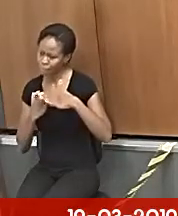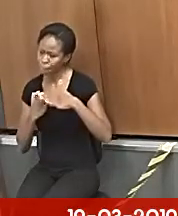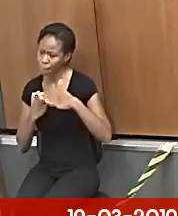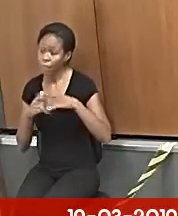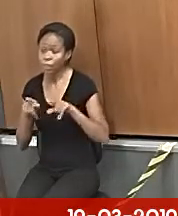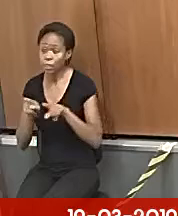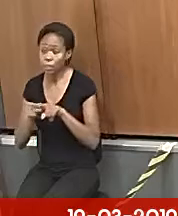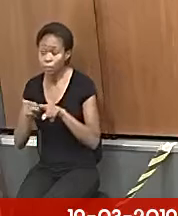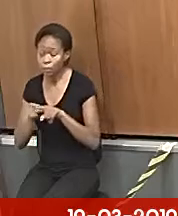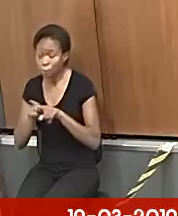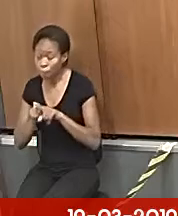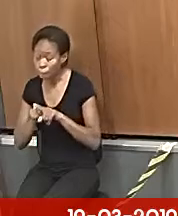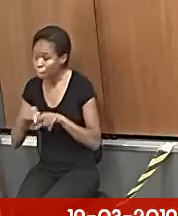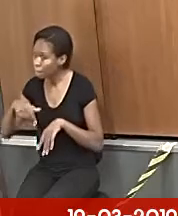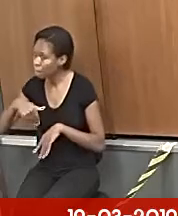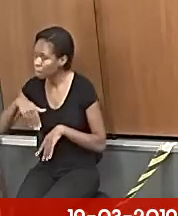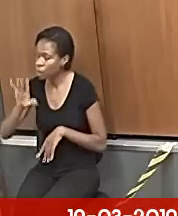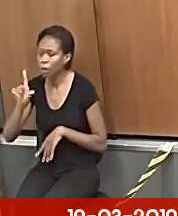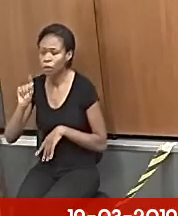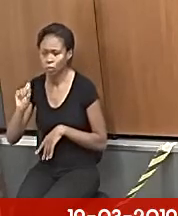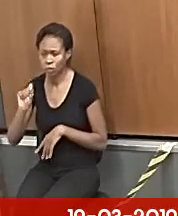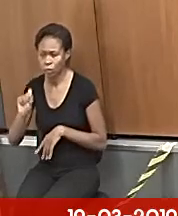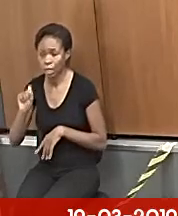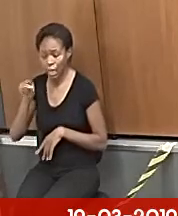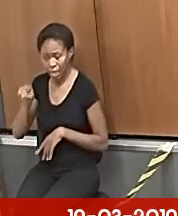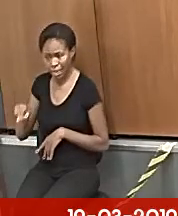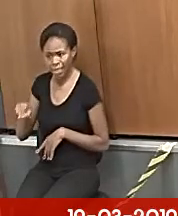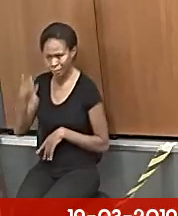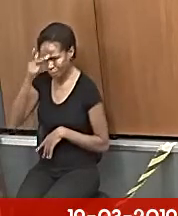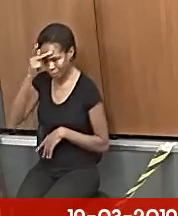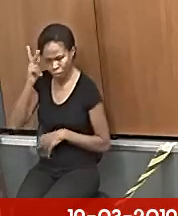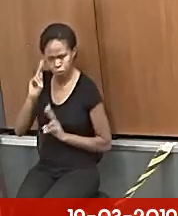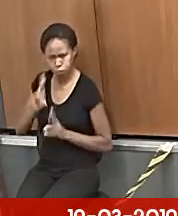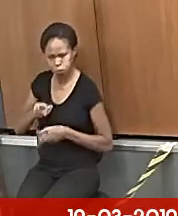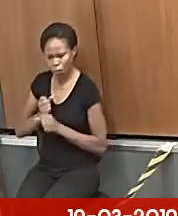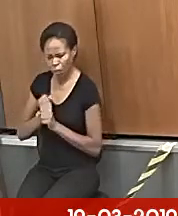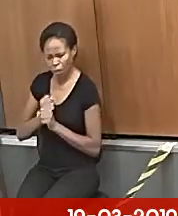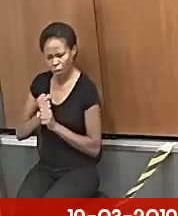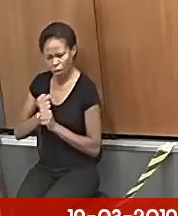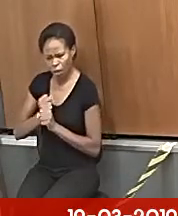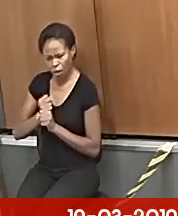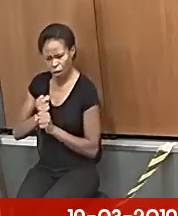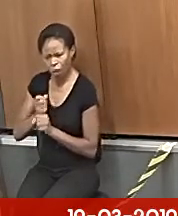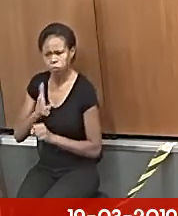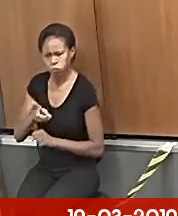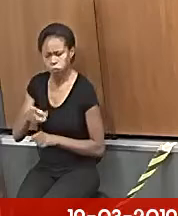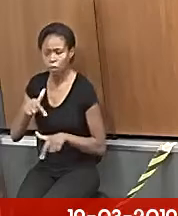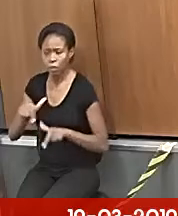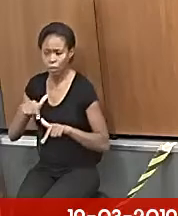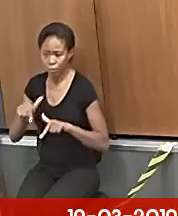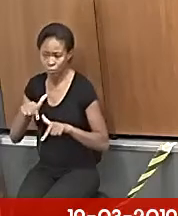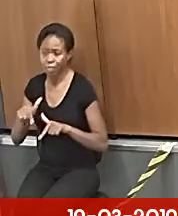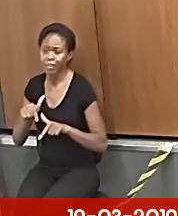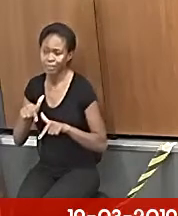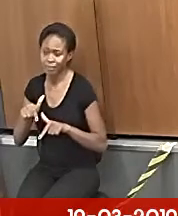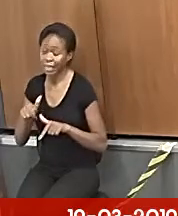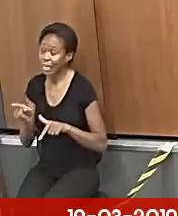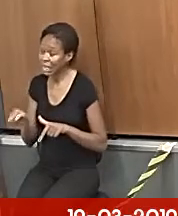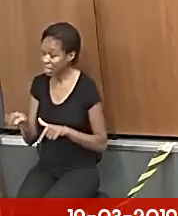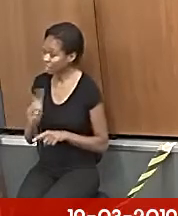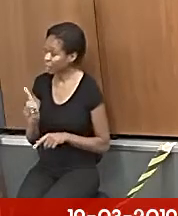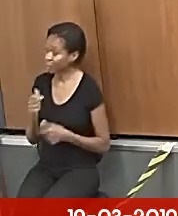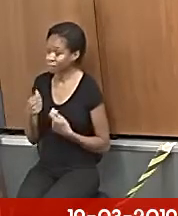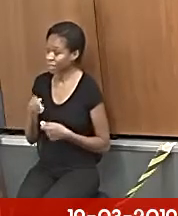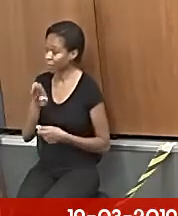manutenção dessas pessoas por muito anos no emprego e da não necessidade dessas pessoas do bpc